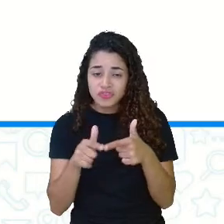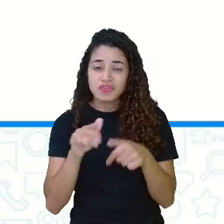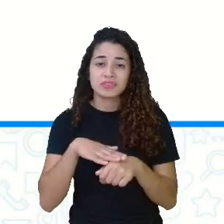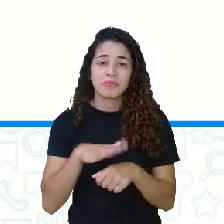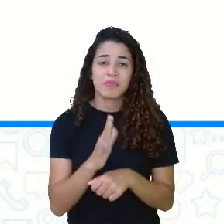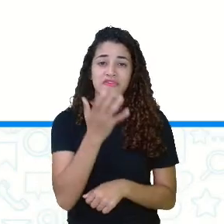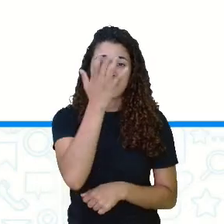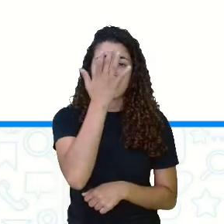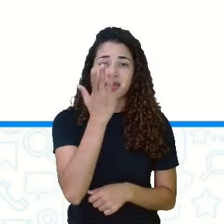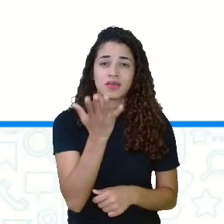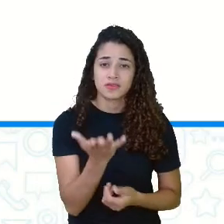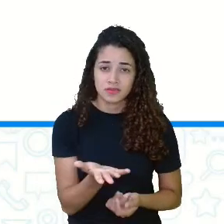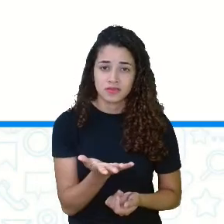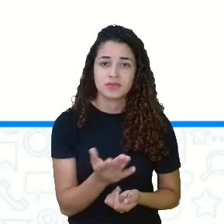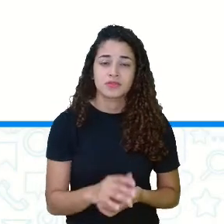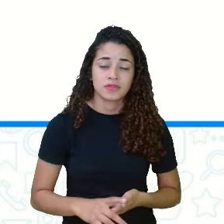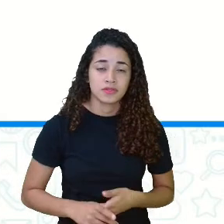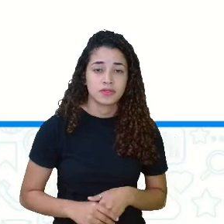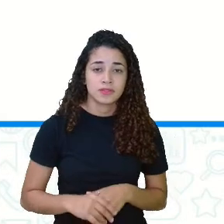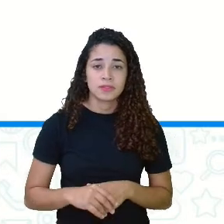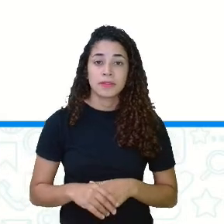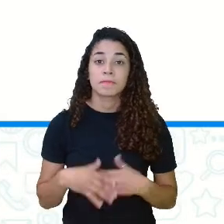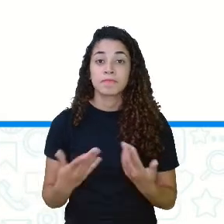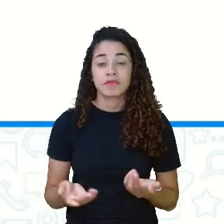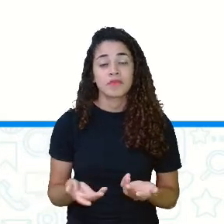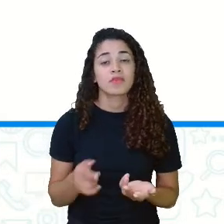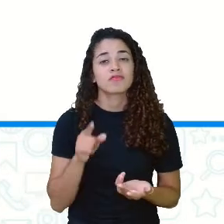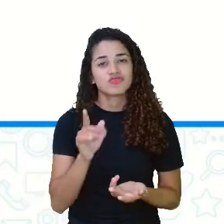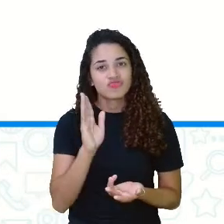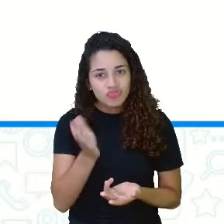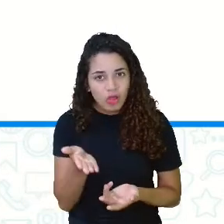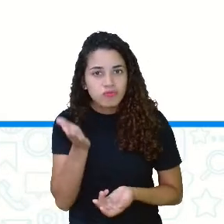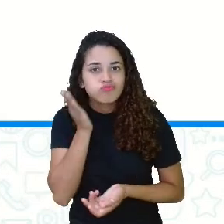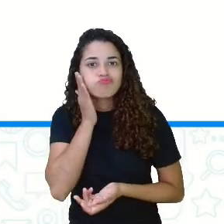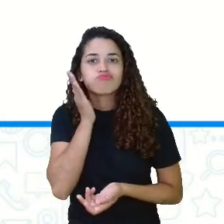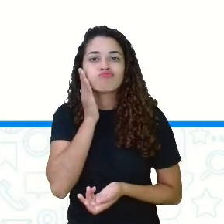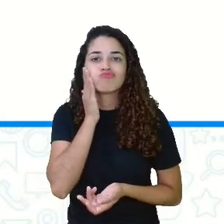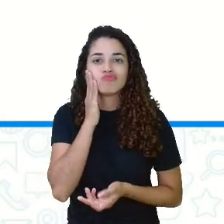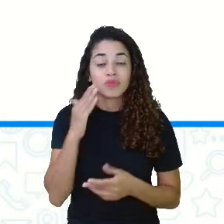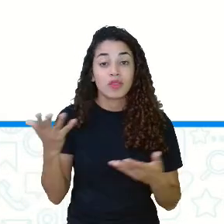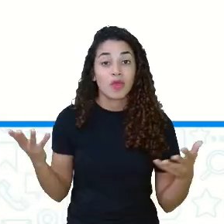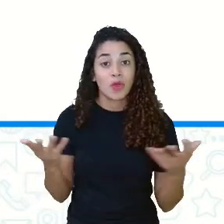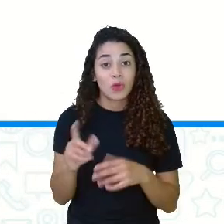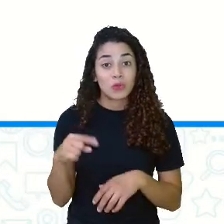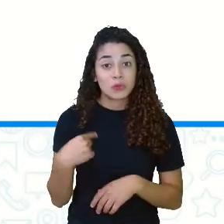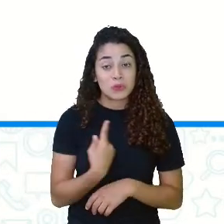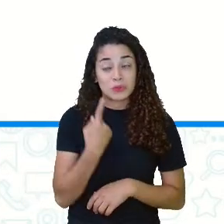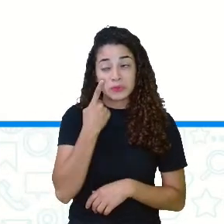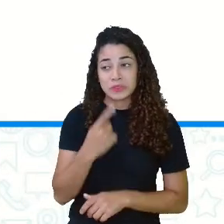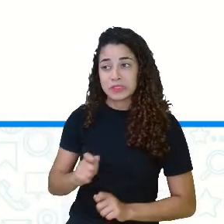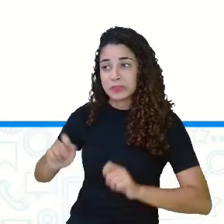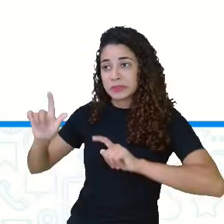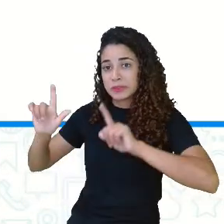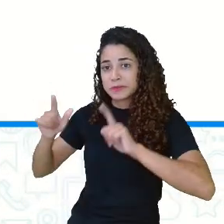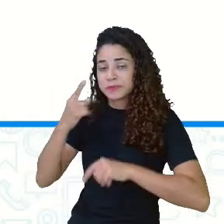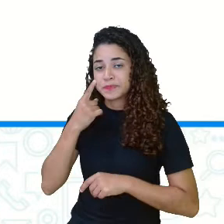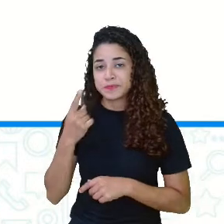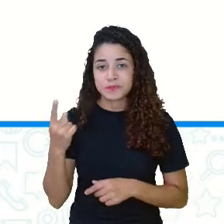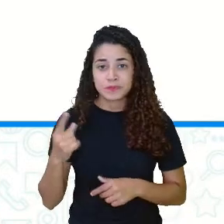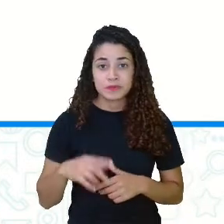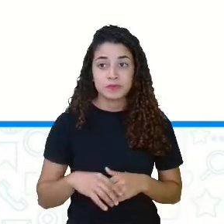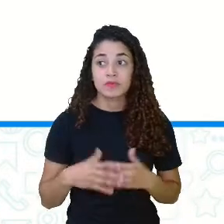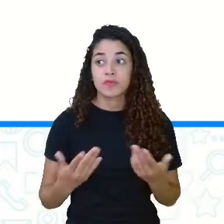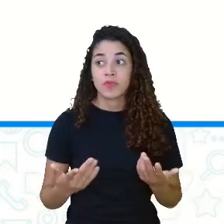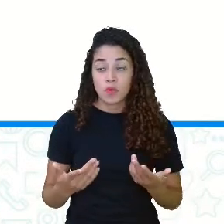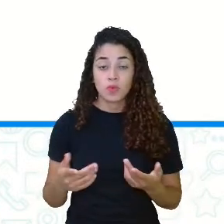mais fácil. Pois é, então aí já que vocês compreenderam, vamos fazer agora na tela. Olha só, os